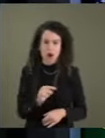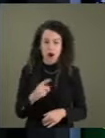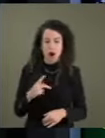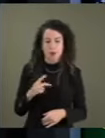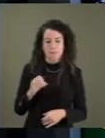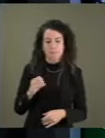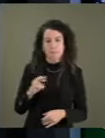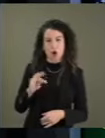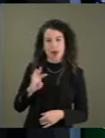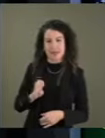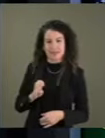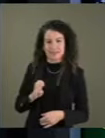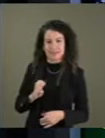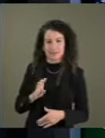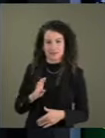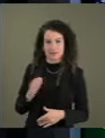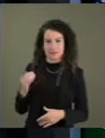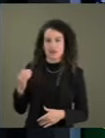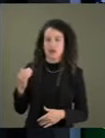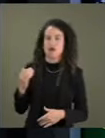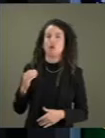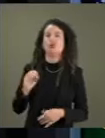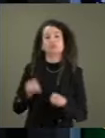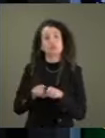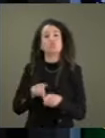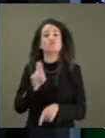o STF está fazendo à altura do campeonato.